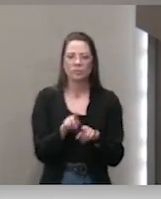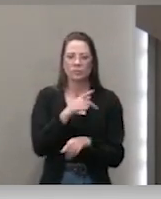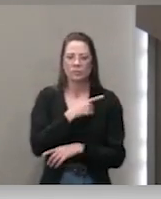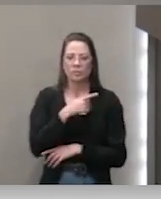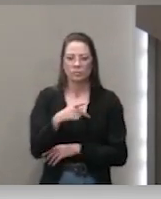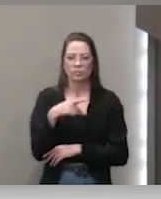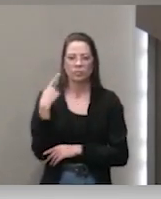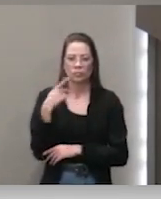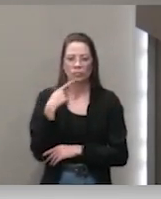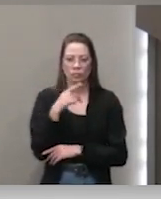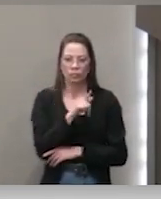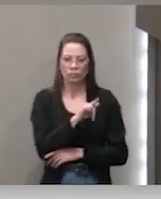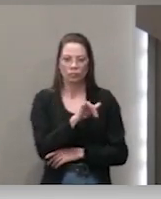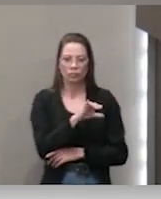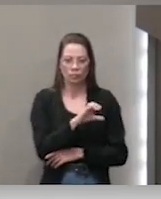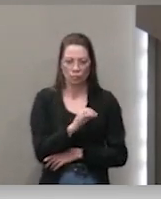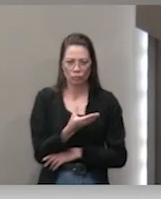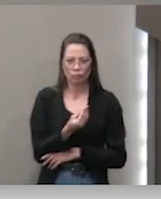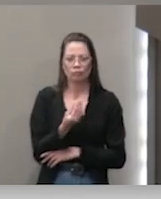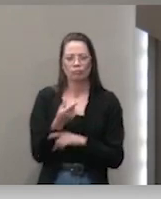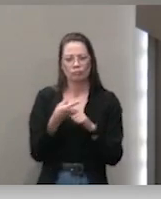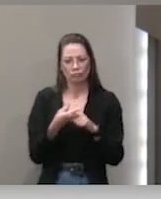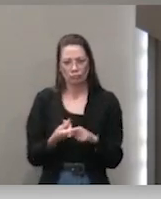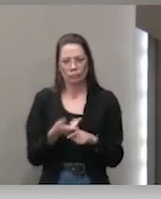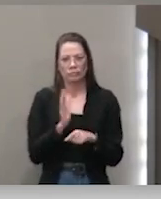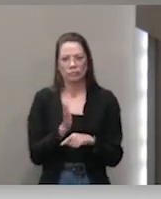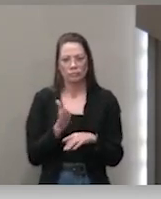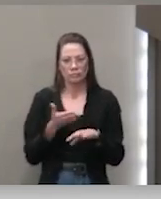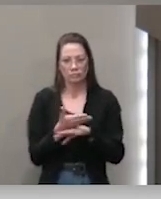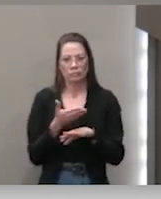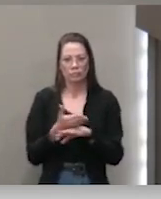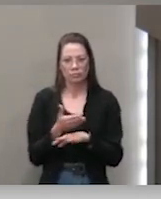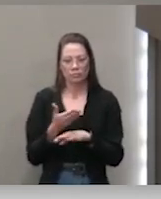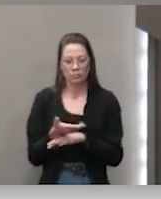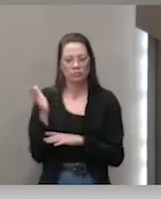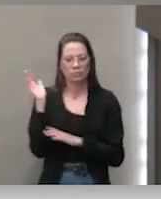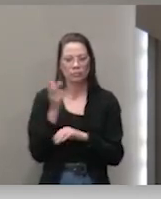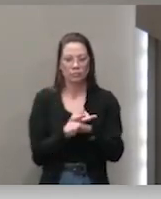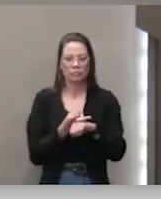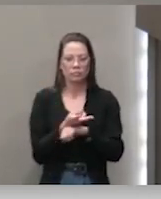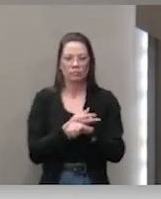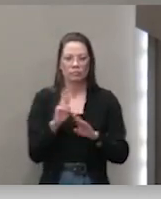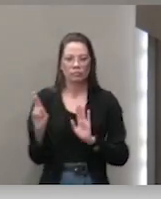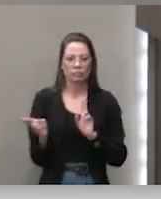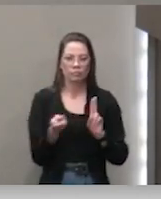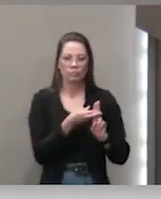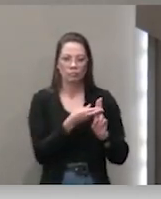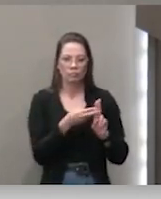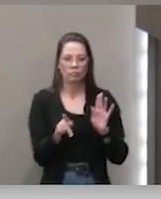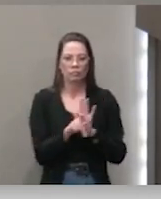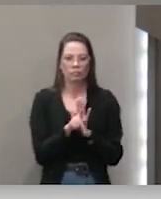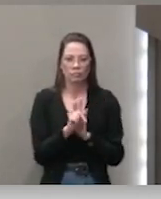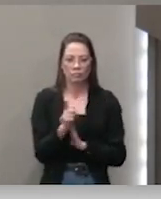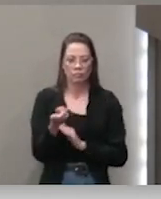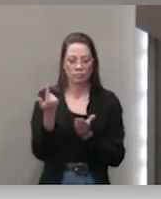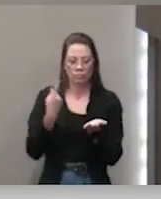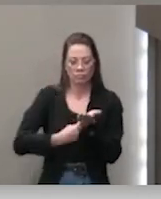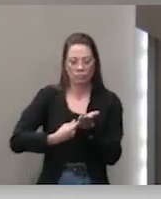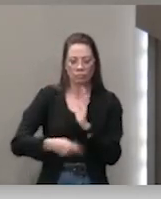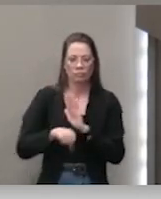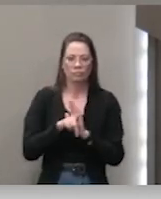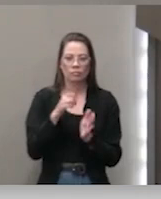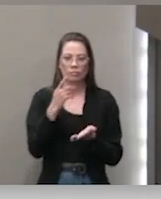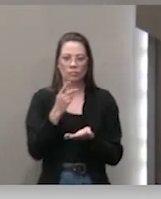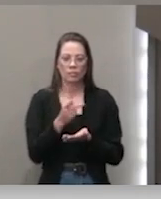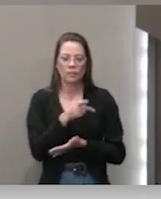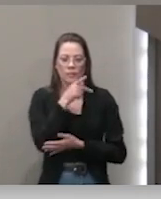Gil Krug, tantas vezes também já foi a Brasília trazer recursos para Passo Fundo, e esse é o compromisso aqui da bancada do PSD, liderada